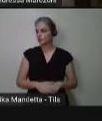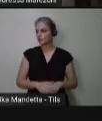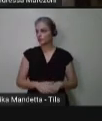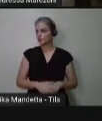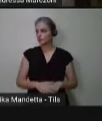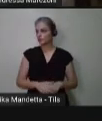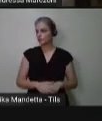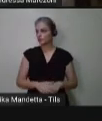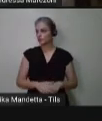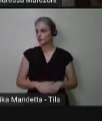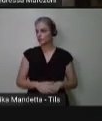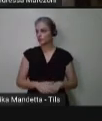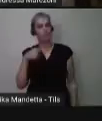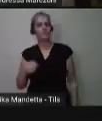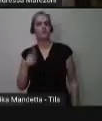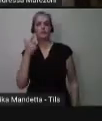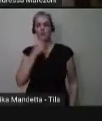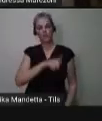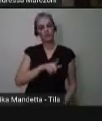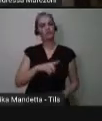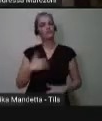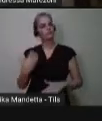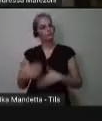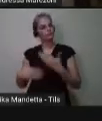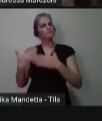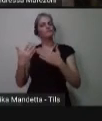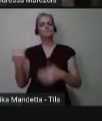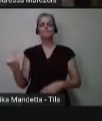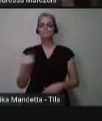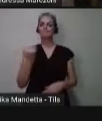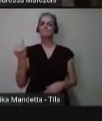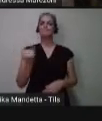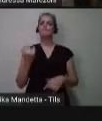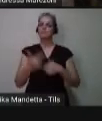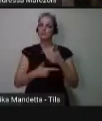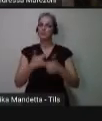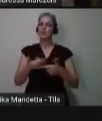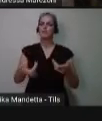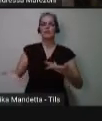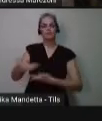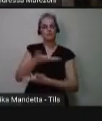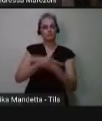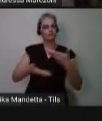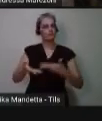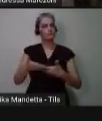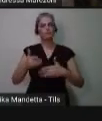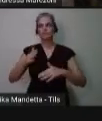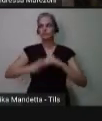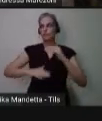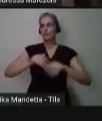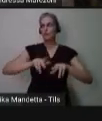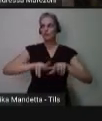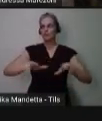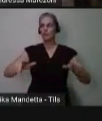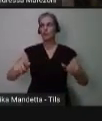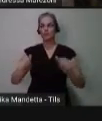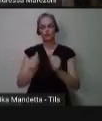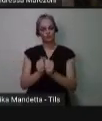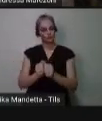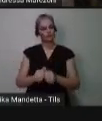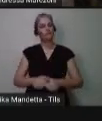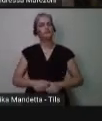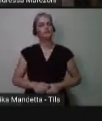desenvolvido, desse trabalho de suma importância, que é o trabalho colaborativo coletivo entre todos da